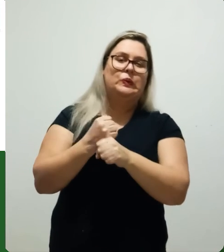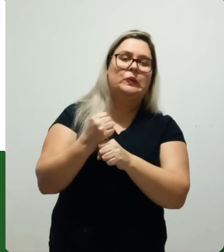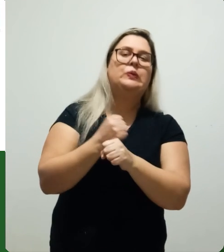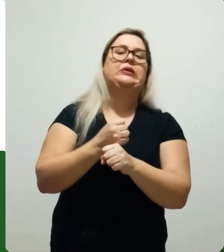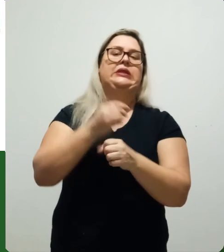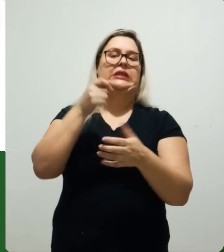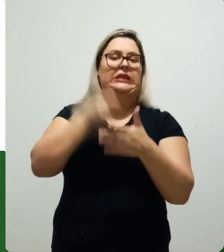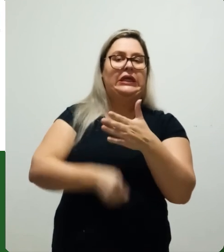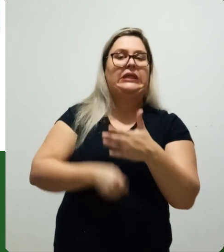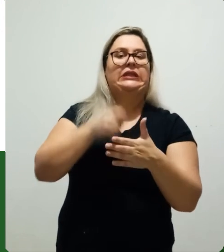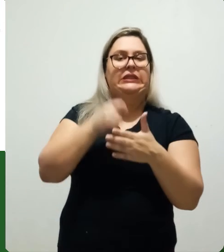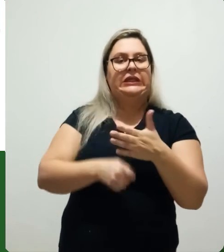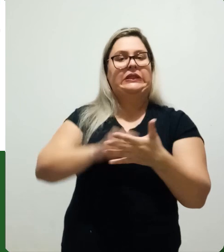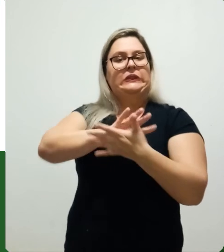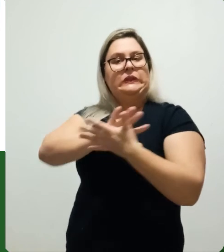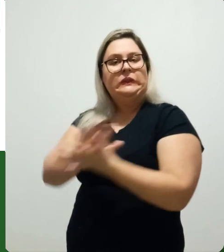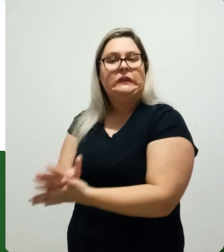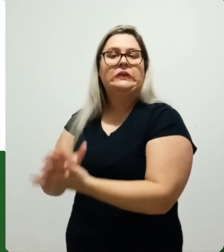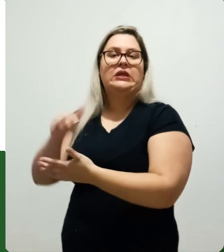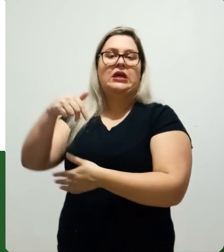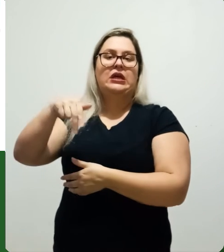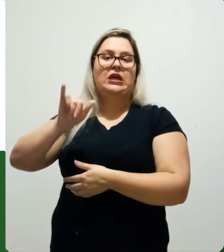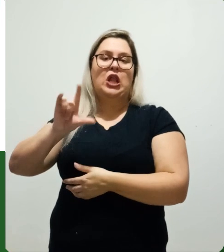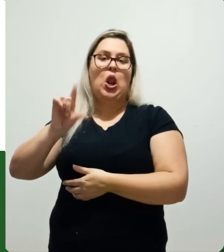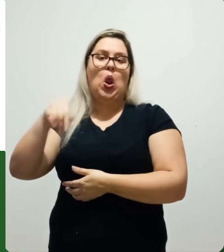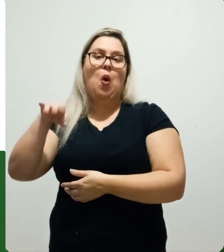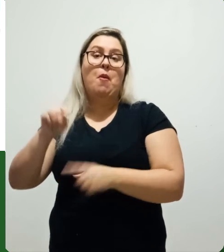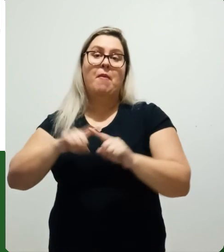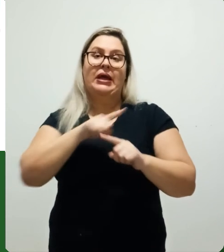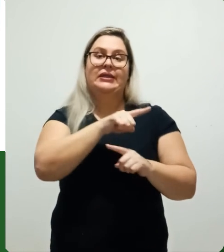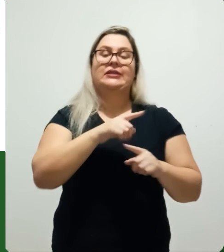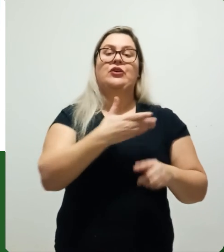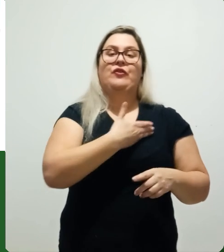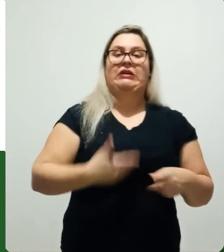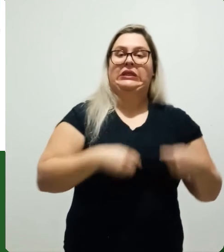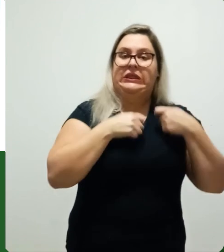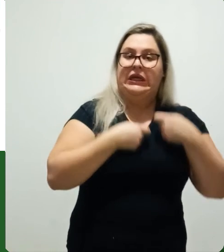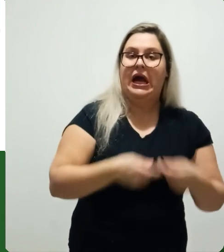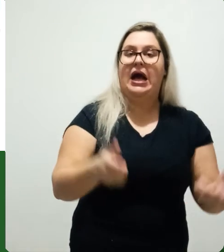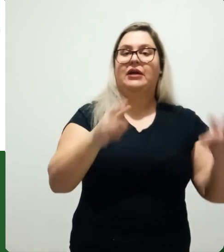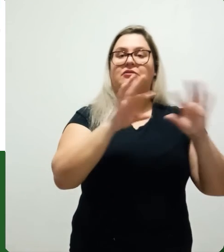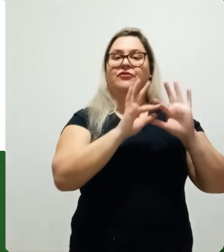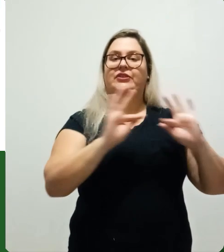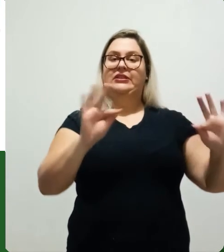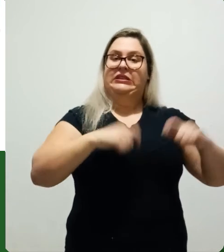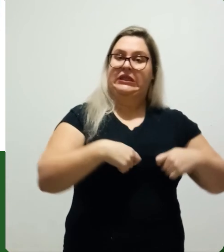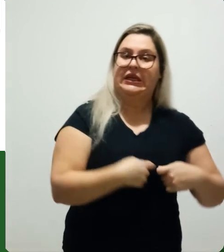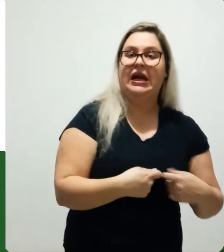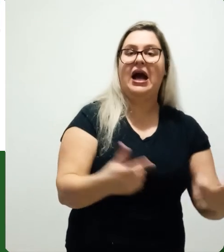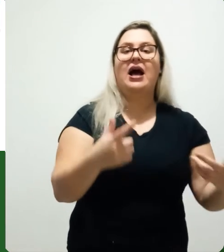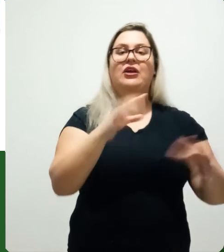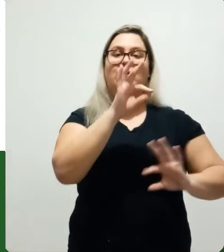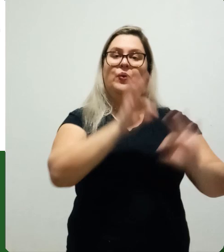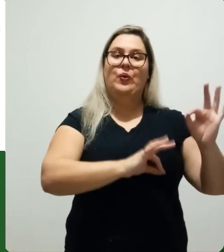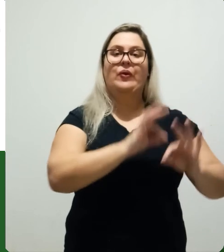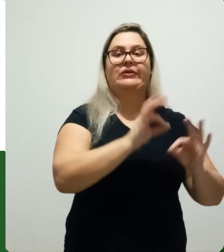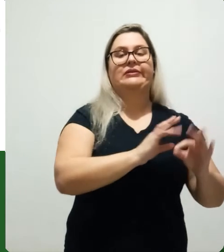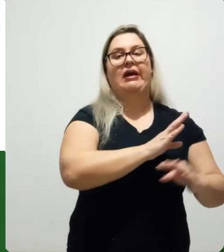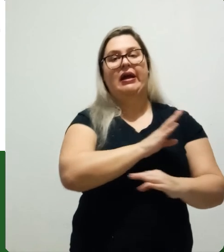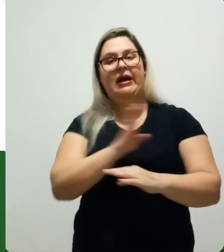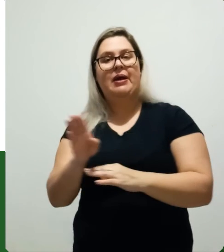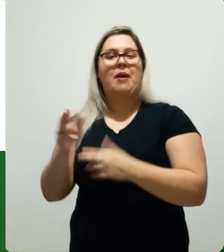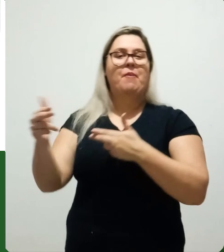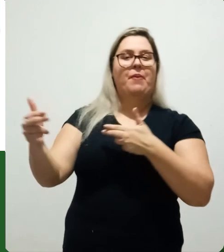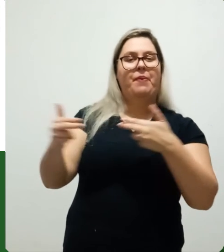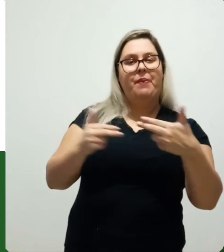foram muitos anos tentando derrubar esse quilombo de ataques sucessivos, só que isso gerava um custo muito grande também para quem organizava